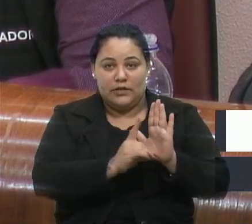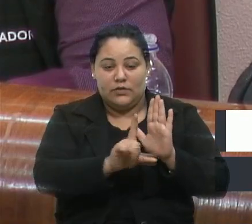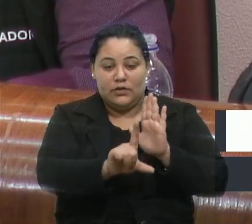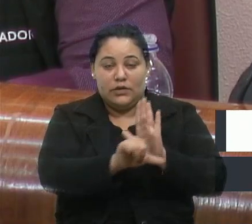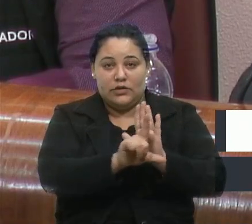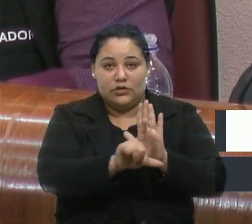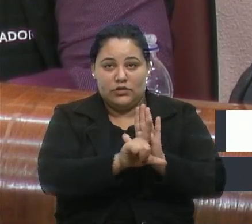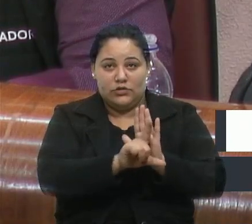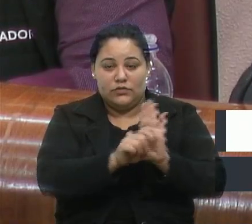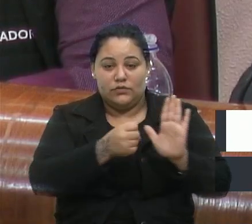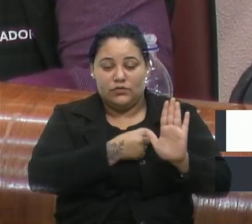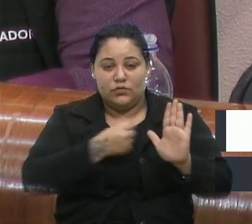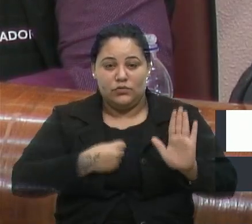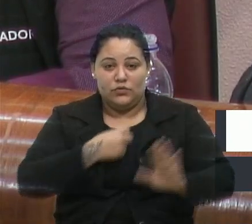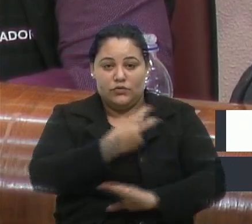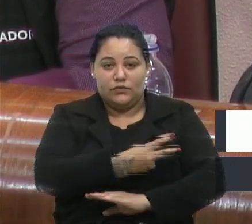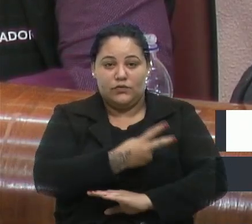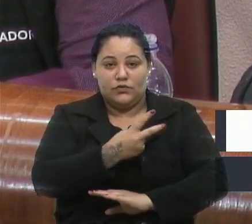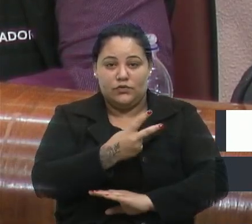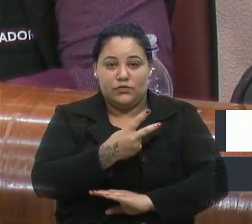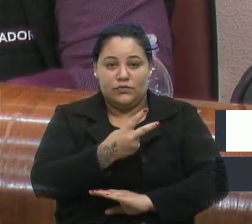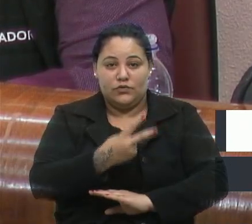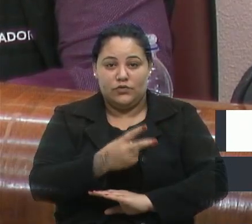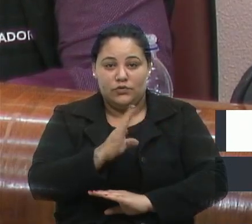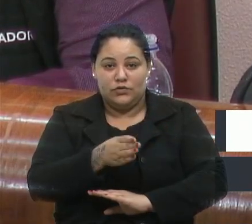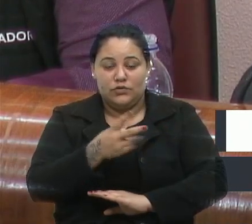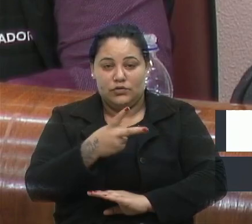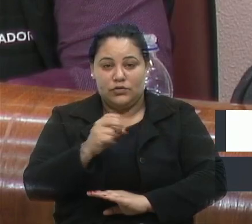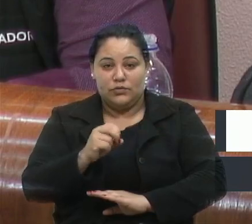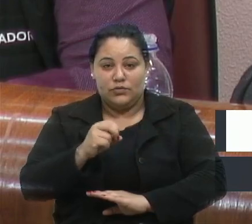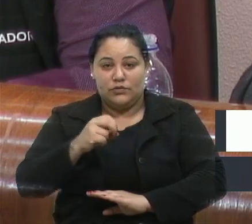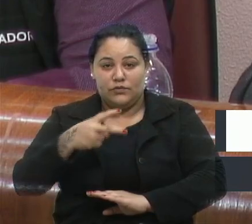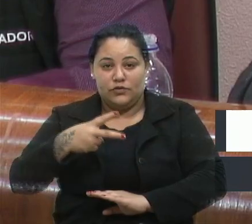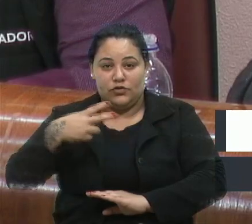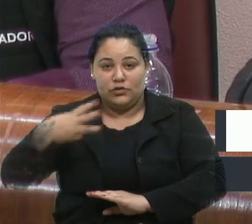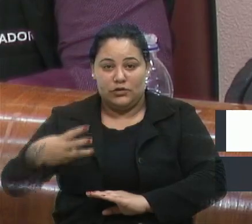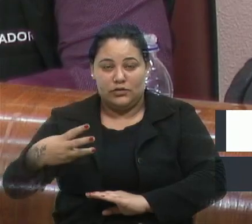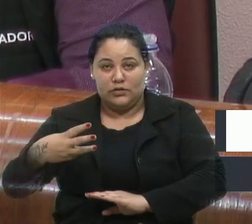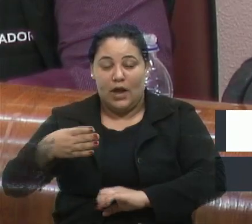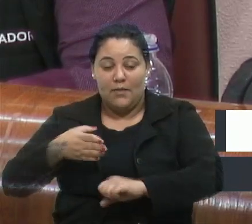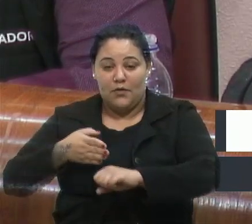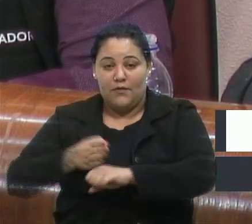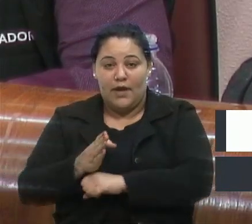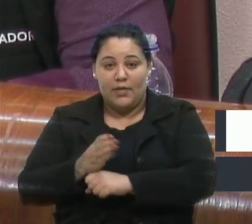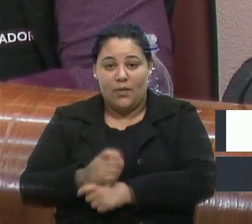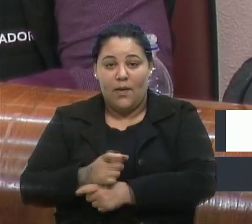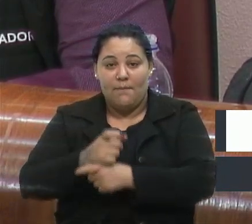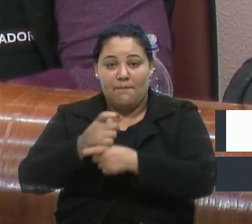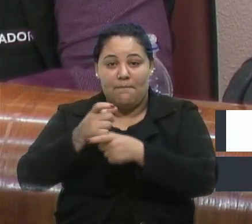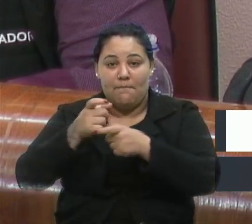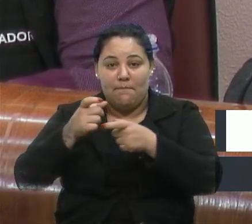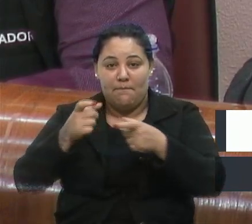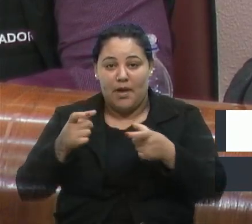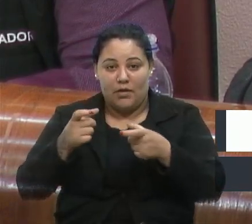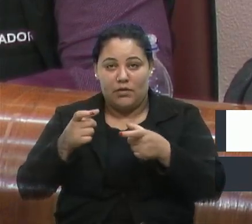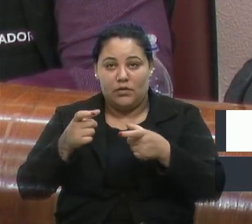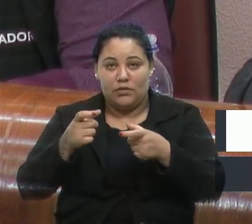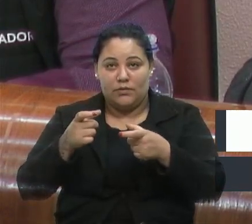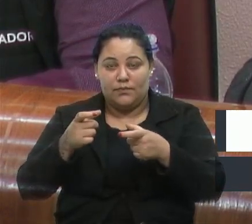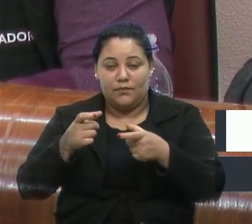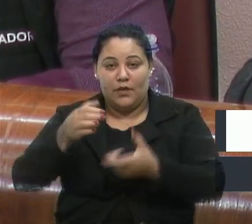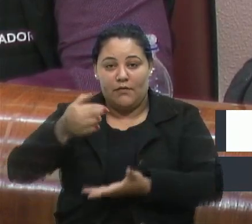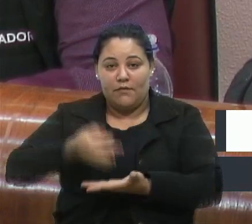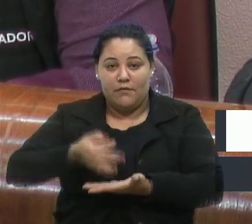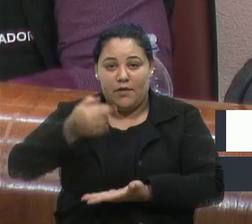legislativo número 20/2023 foi aprovado por unanimidade, com a